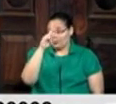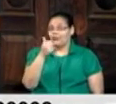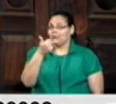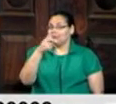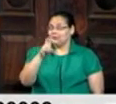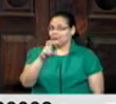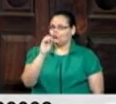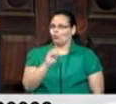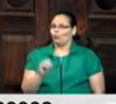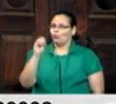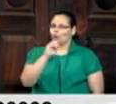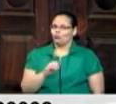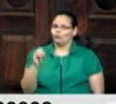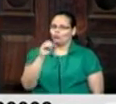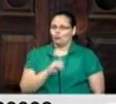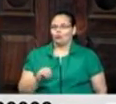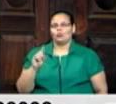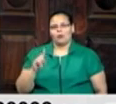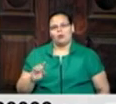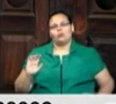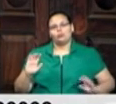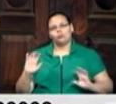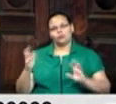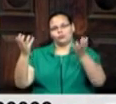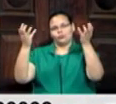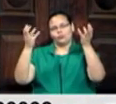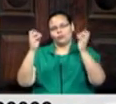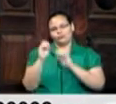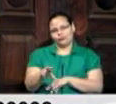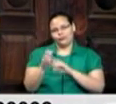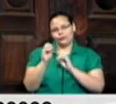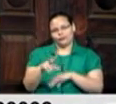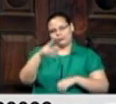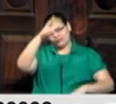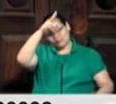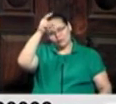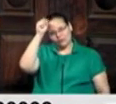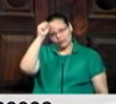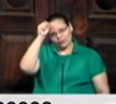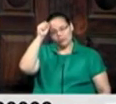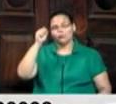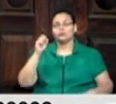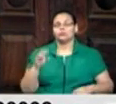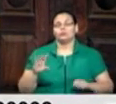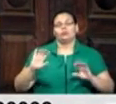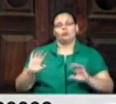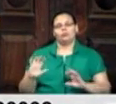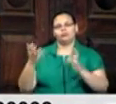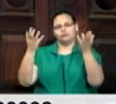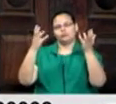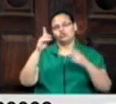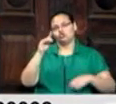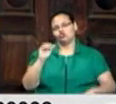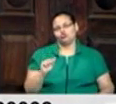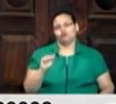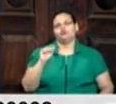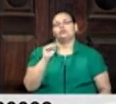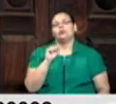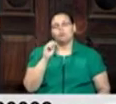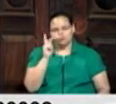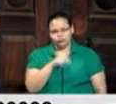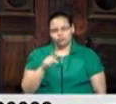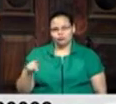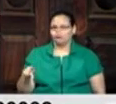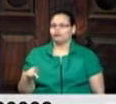15 de outubro, em que se comemora a educação pública, que se comemora o dia do professor,